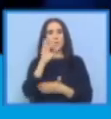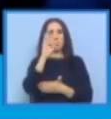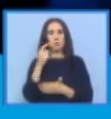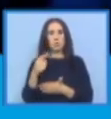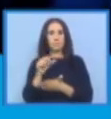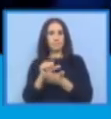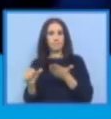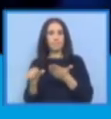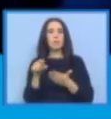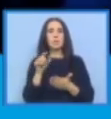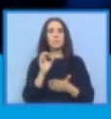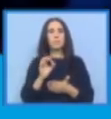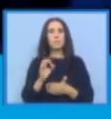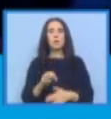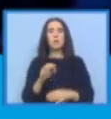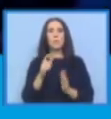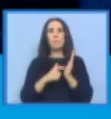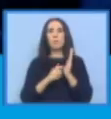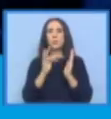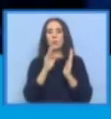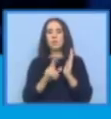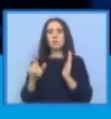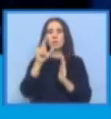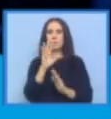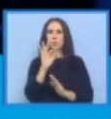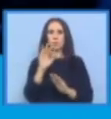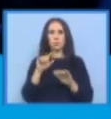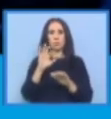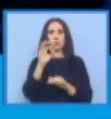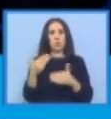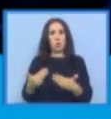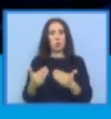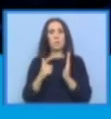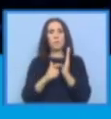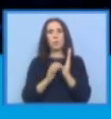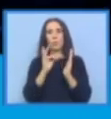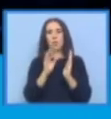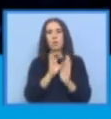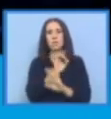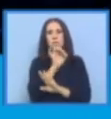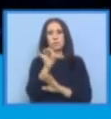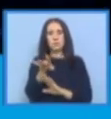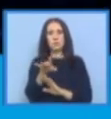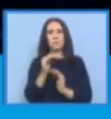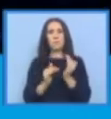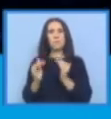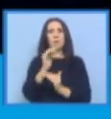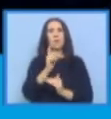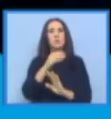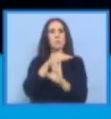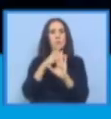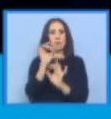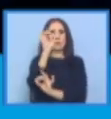abandono, e que está 4 pontos acima, é 14% atualmente, mas está 4 pontos acima daquilo que é a